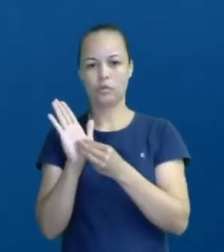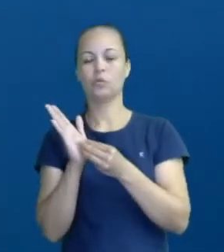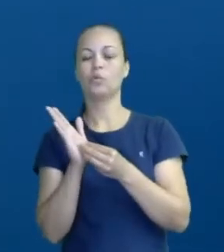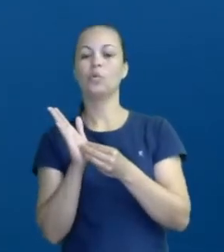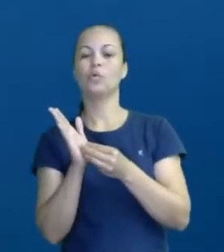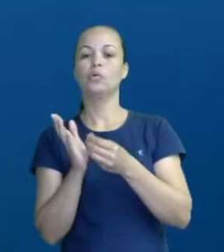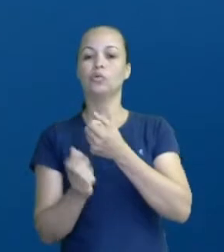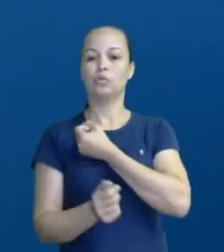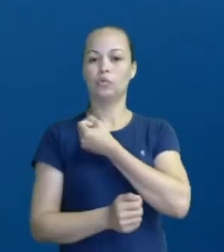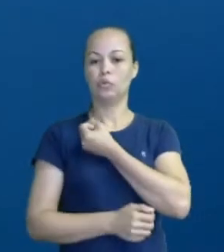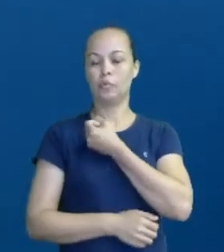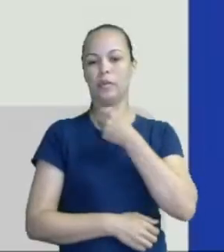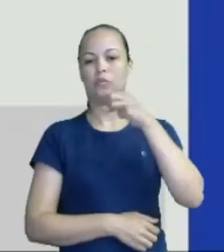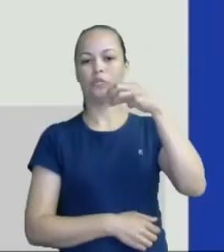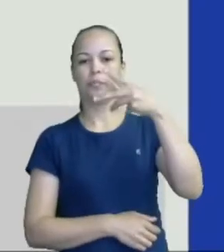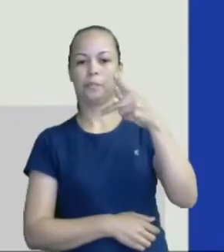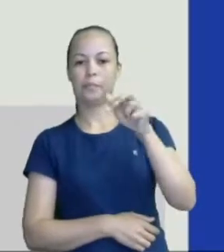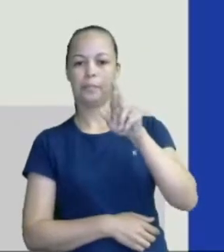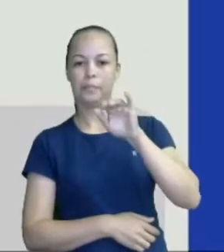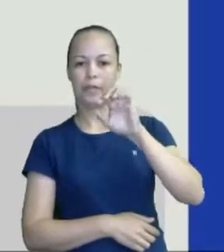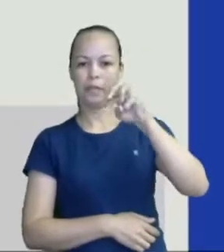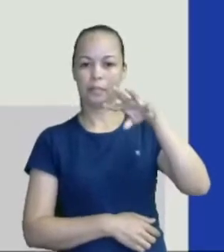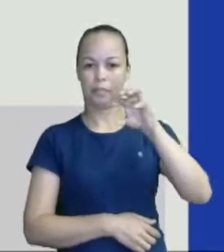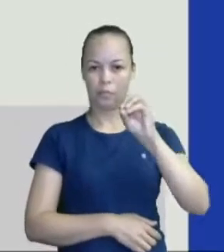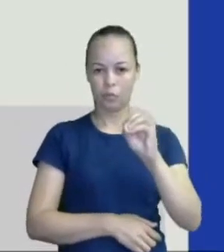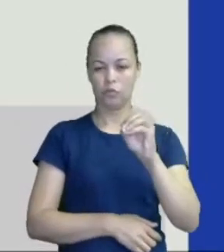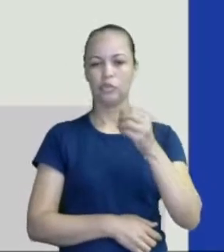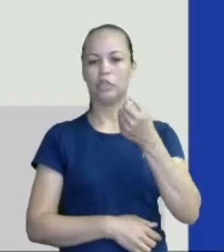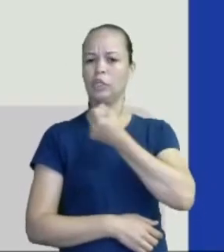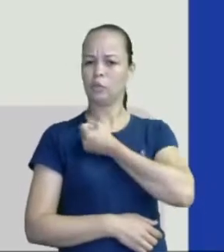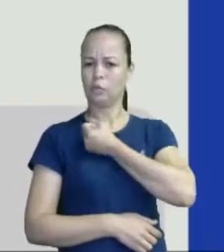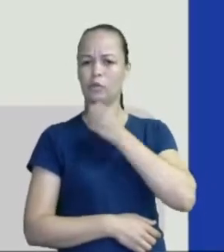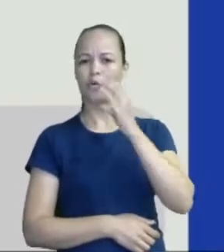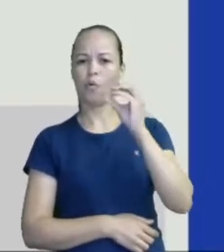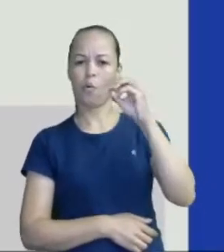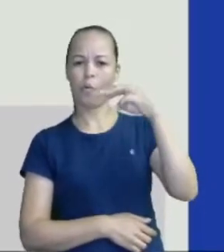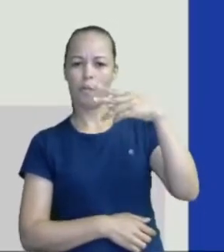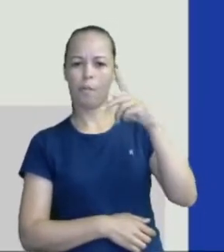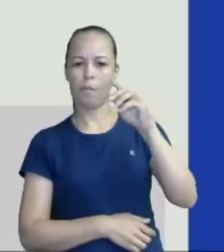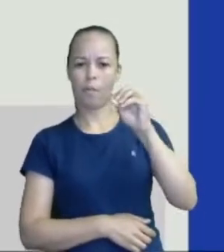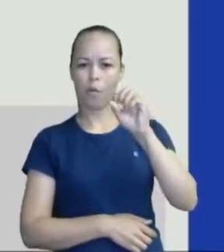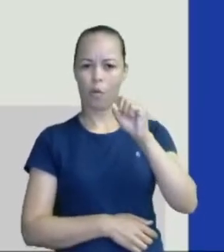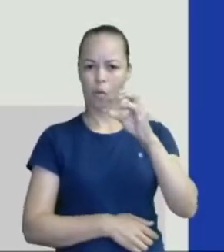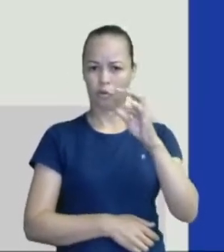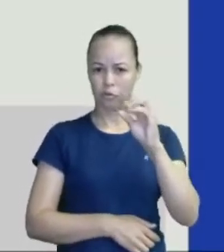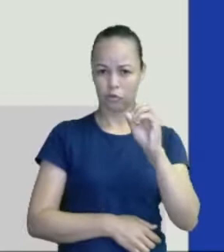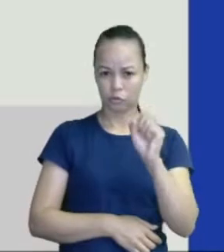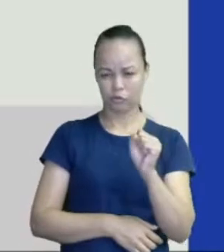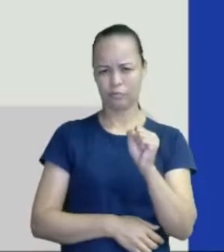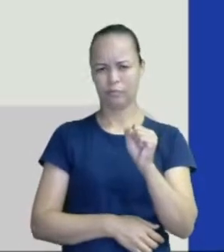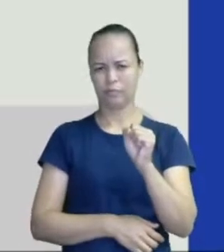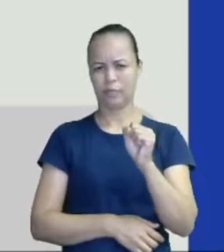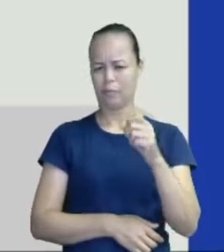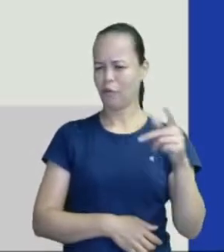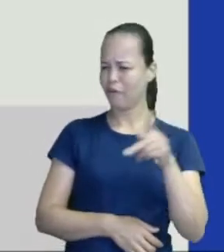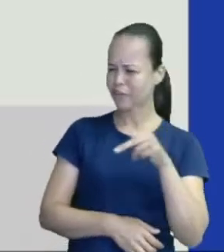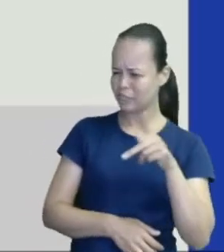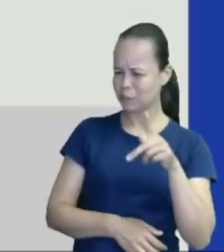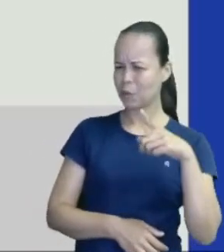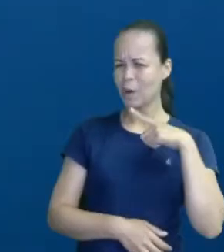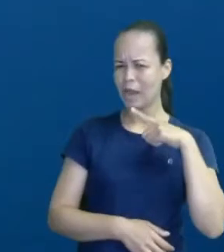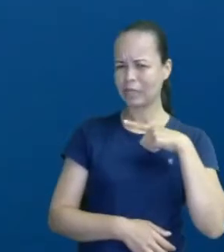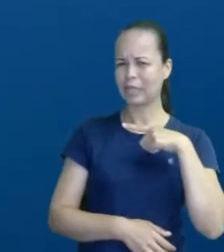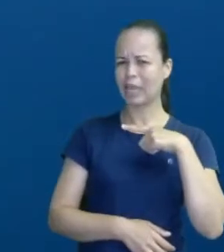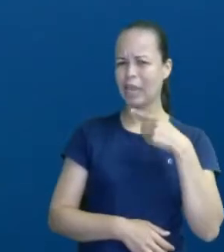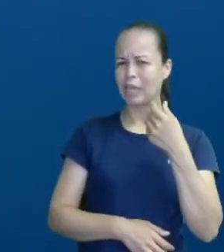números primos e números compostos. Professora, números primos? Existem números irmãos também? Será que